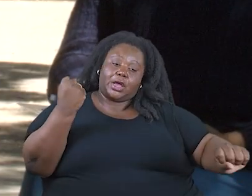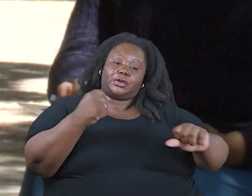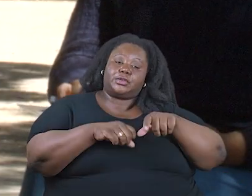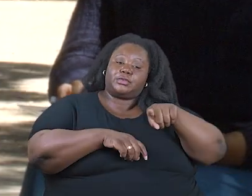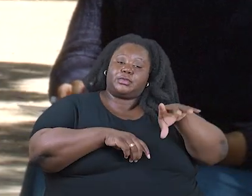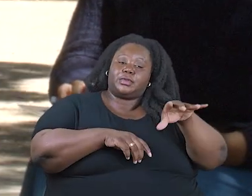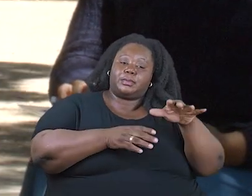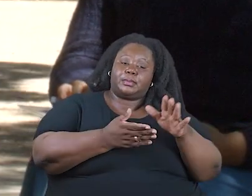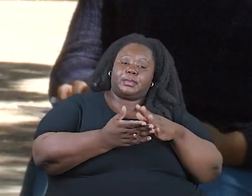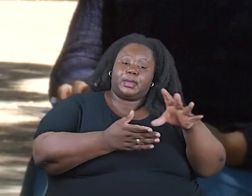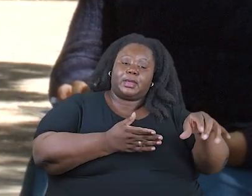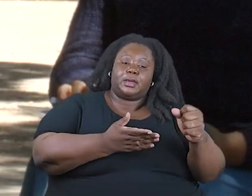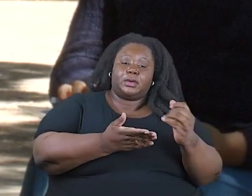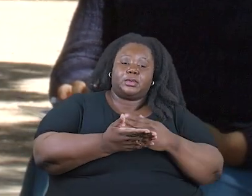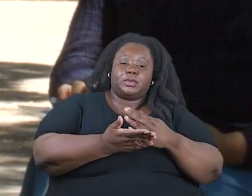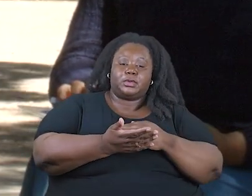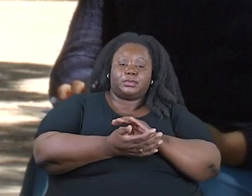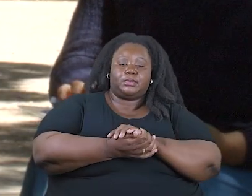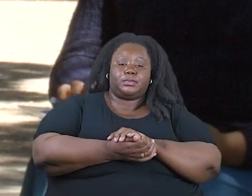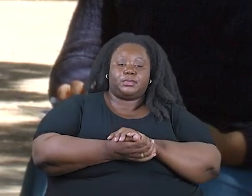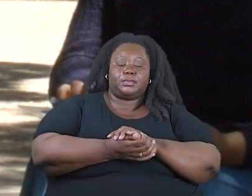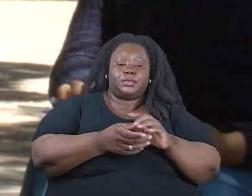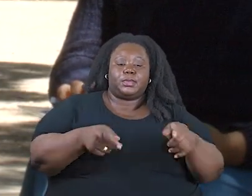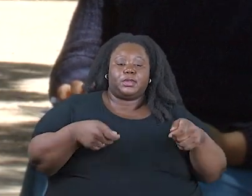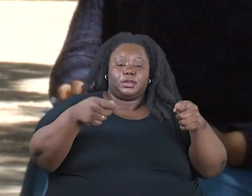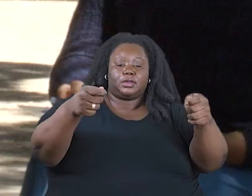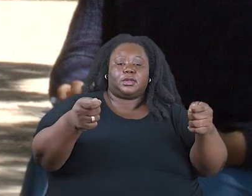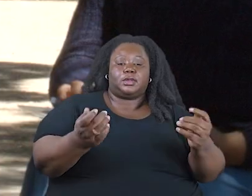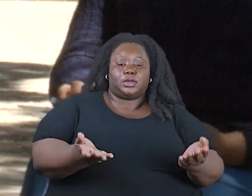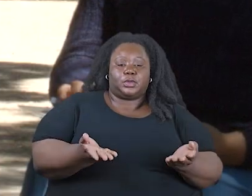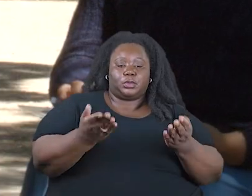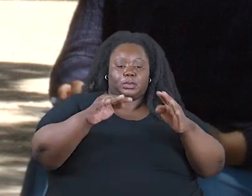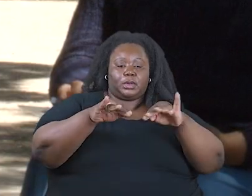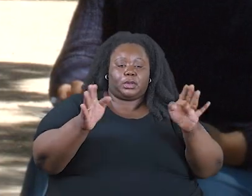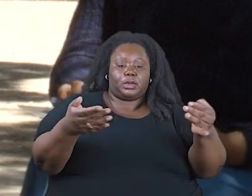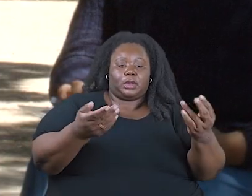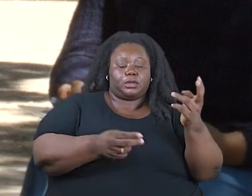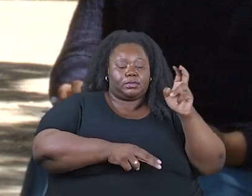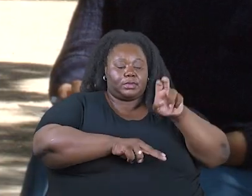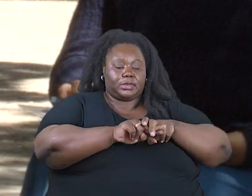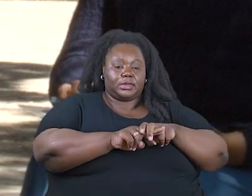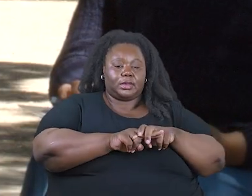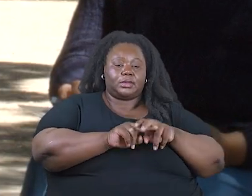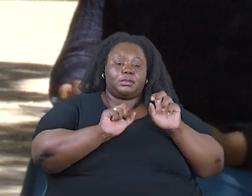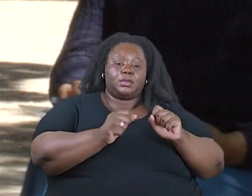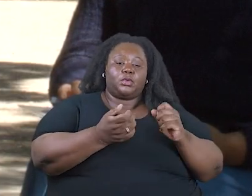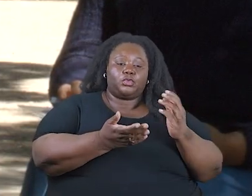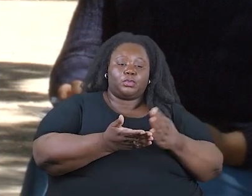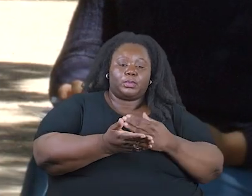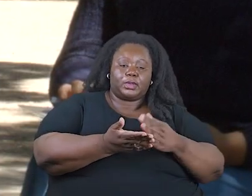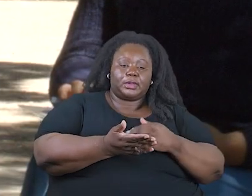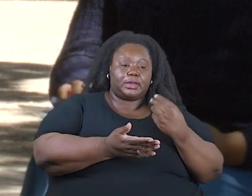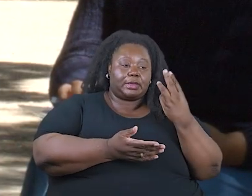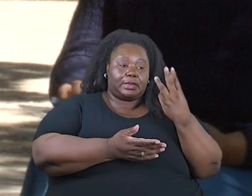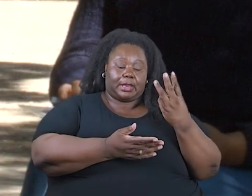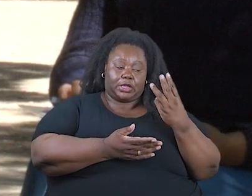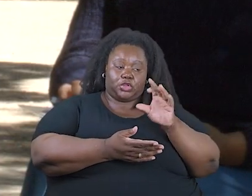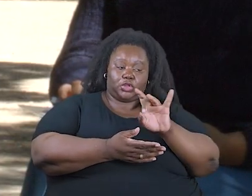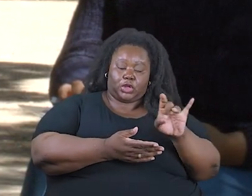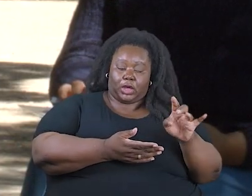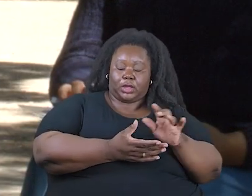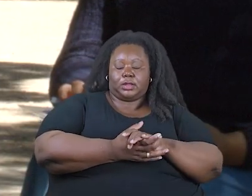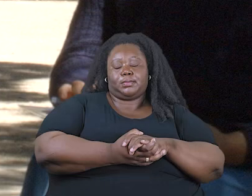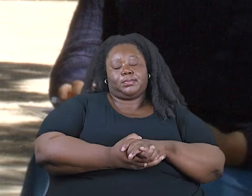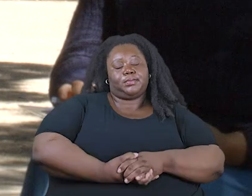você pede os livros, eles entregam para você numa caixa e você senta ali na mesa, pode consultar 3 livros de cada